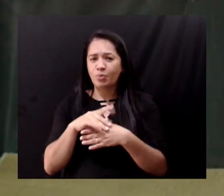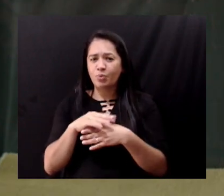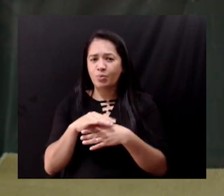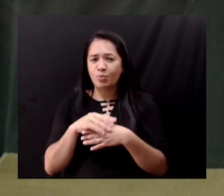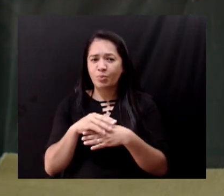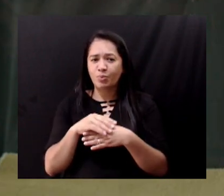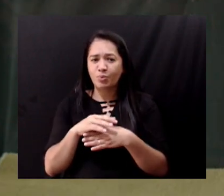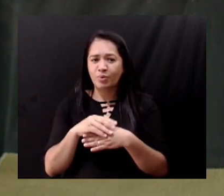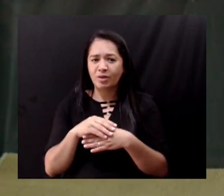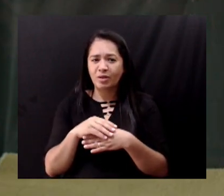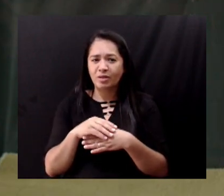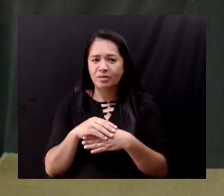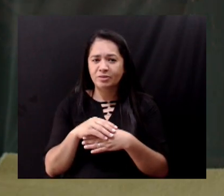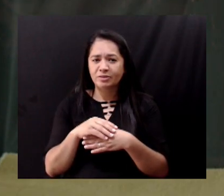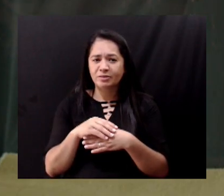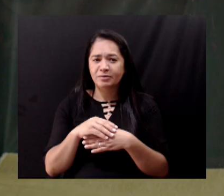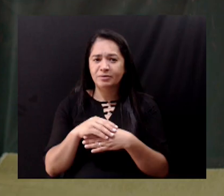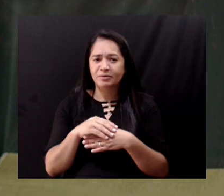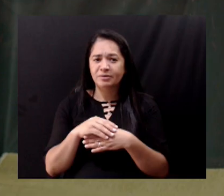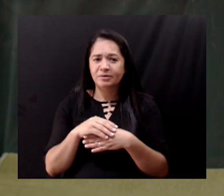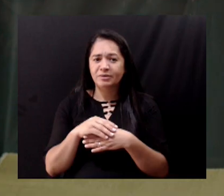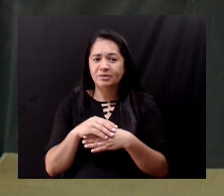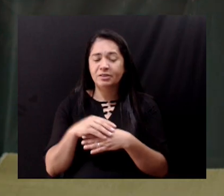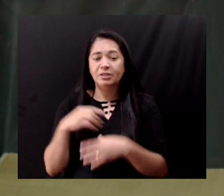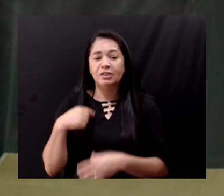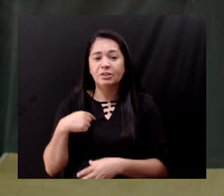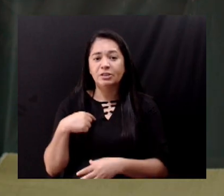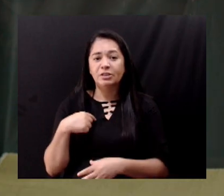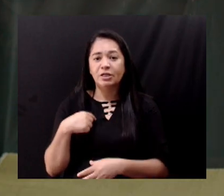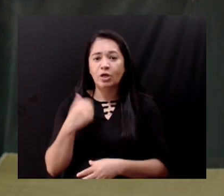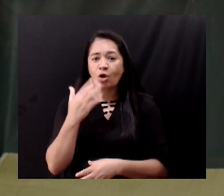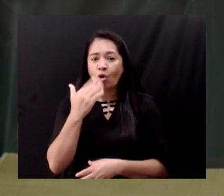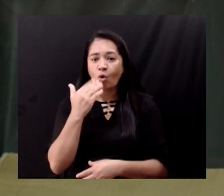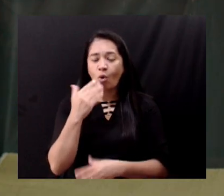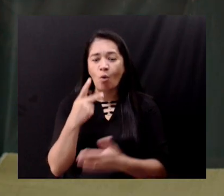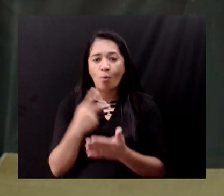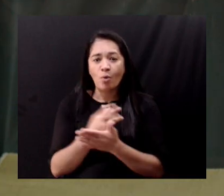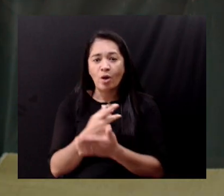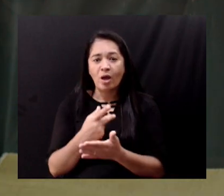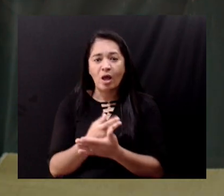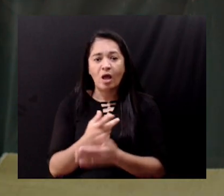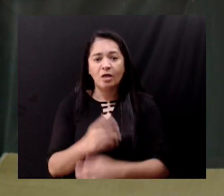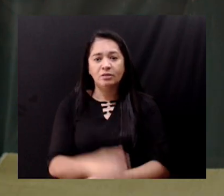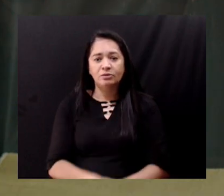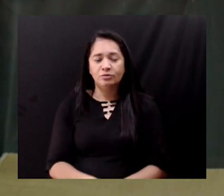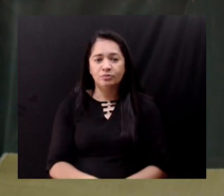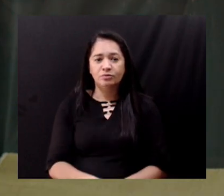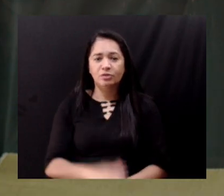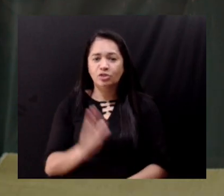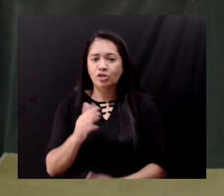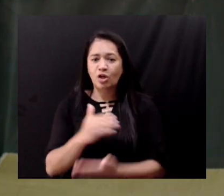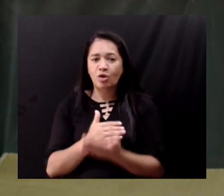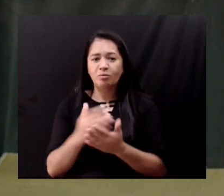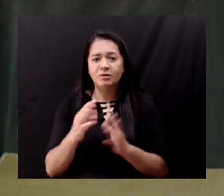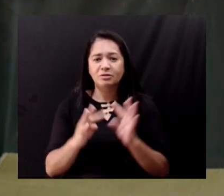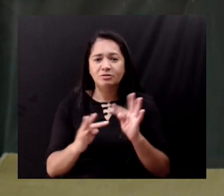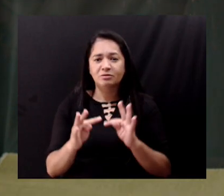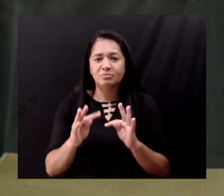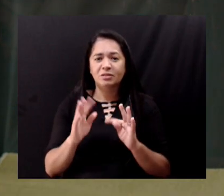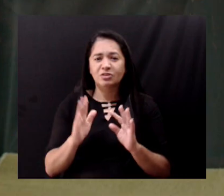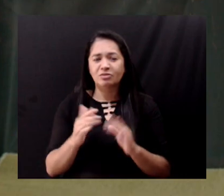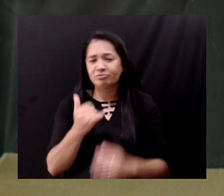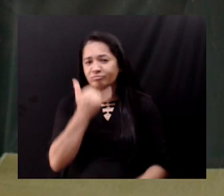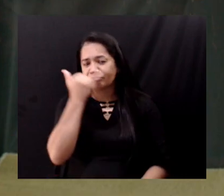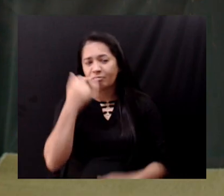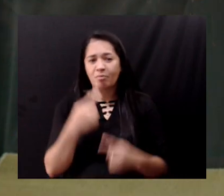medo de adoecer e ainda assim como errado. Já comecei terapia, mas fico frustrada com as recaídas.